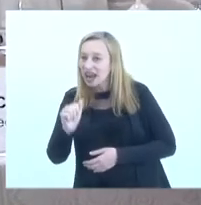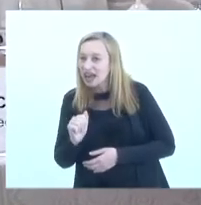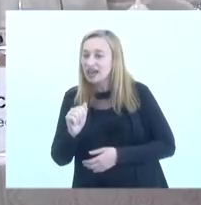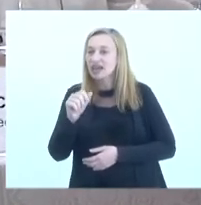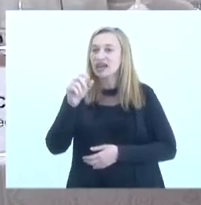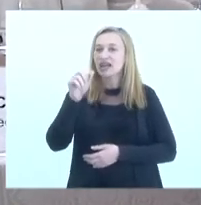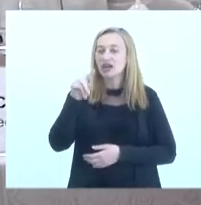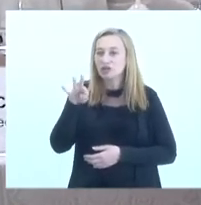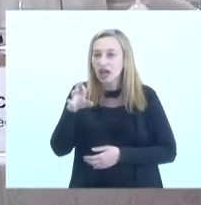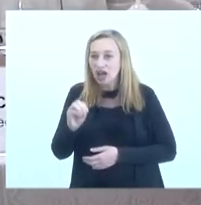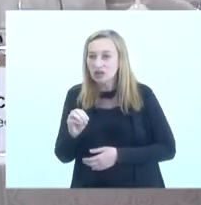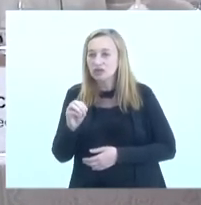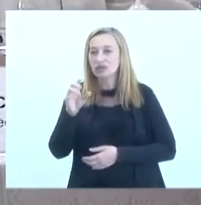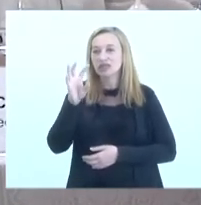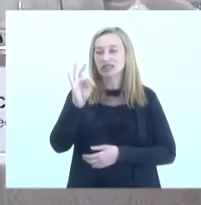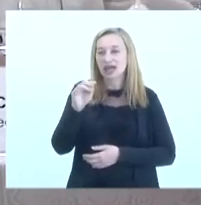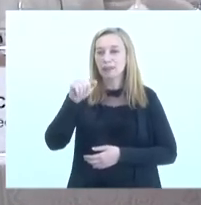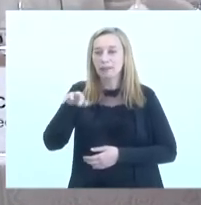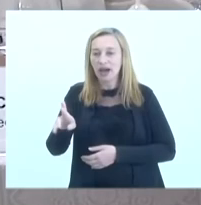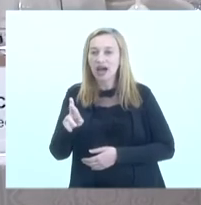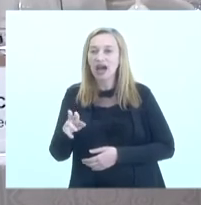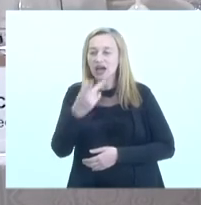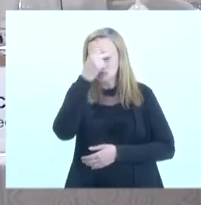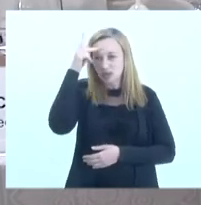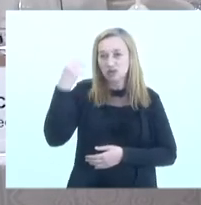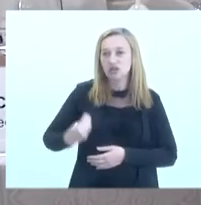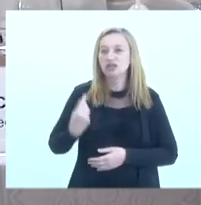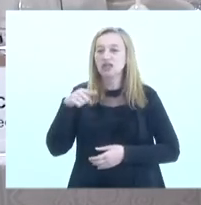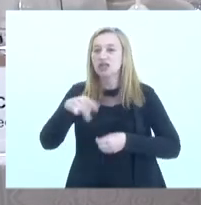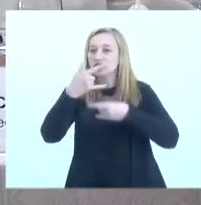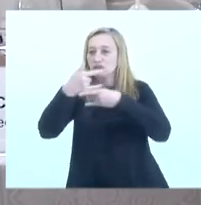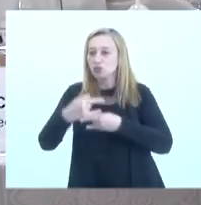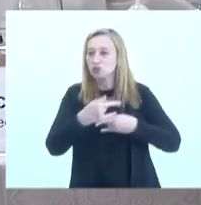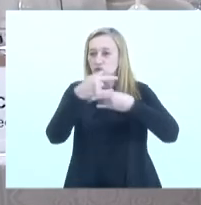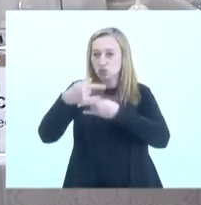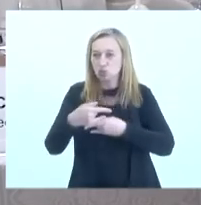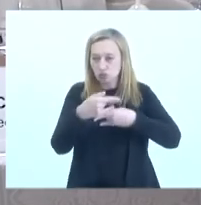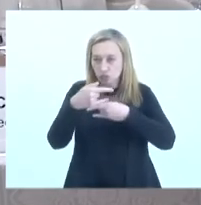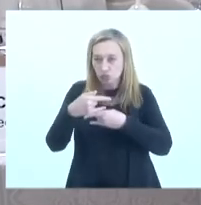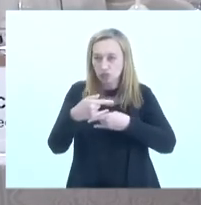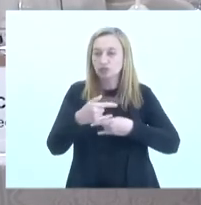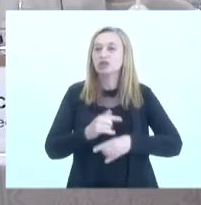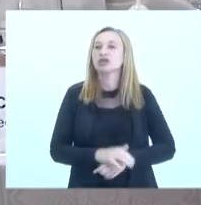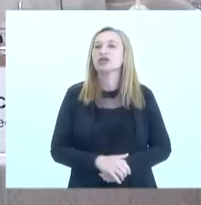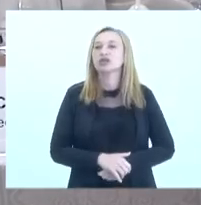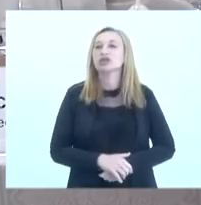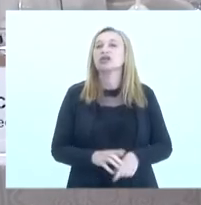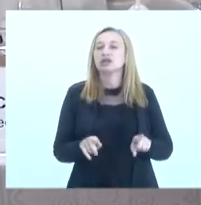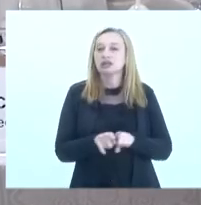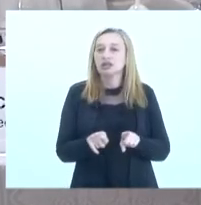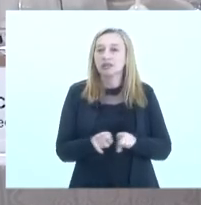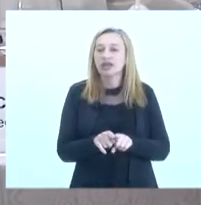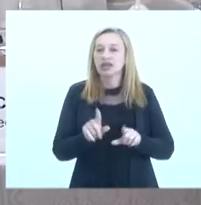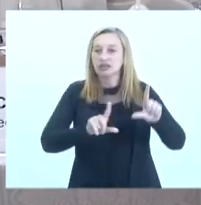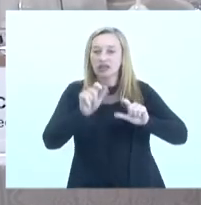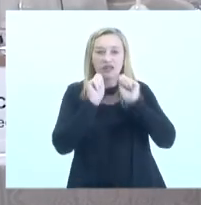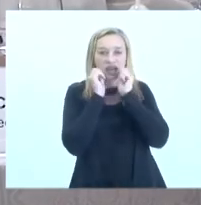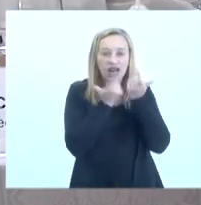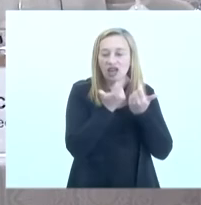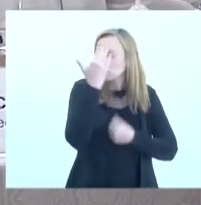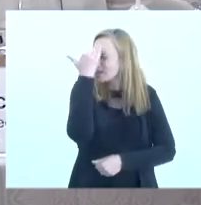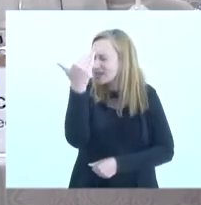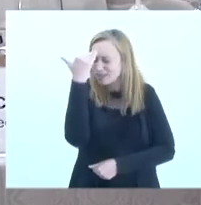o Itamar, as pessoas que estiveram aqui nos acompanhando via Zoom e também pela TV Alerj. Muito,